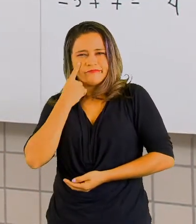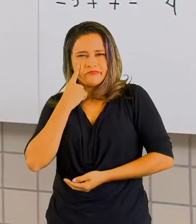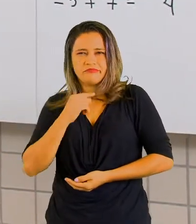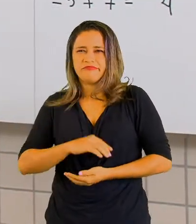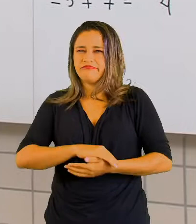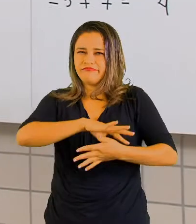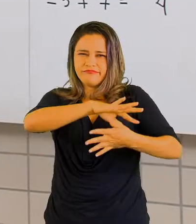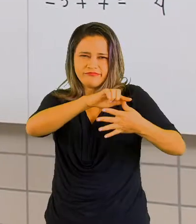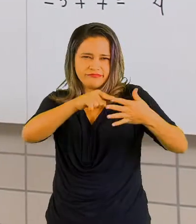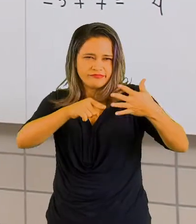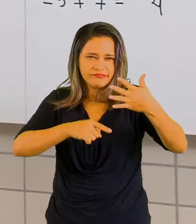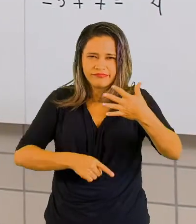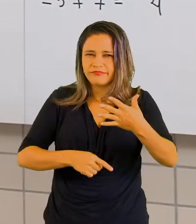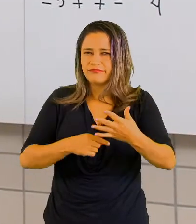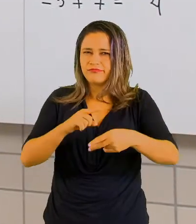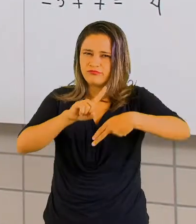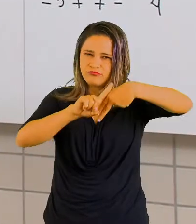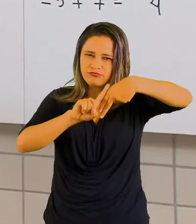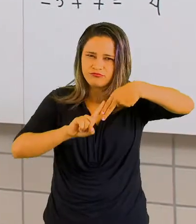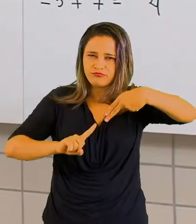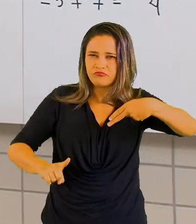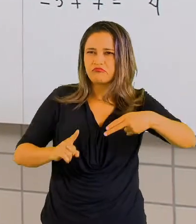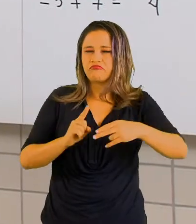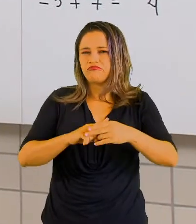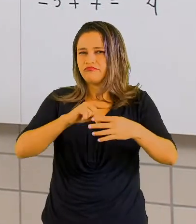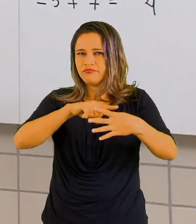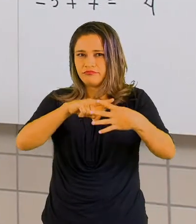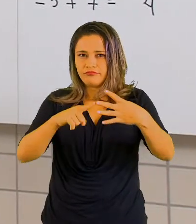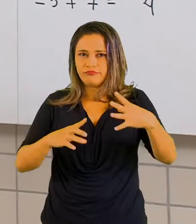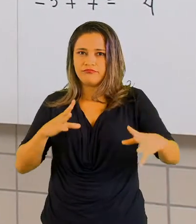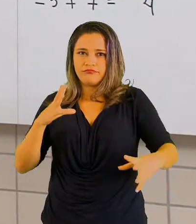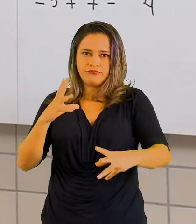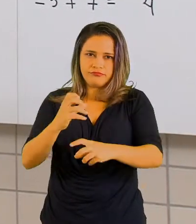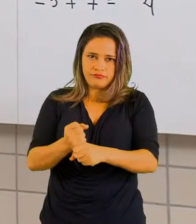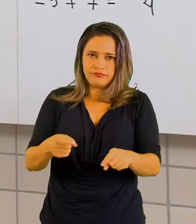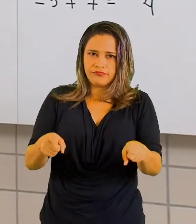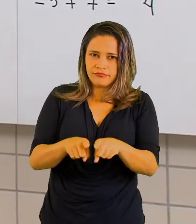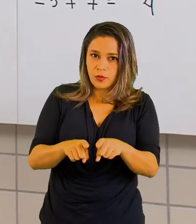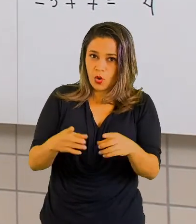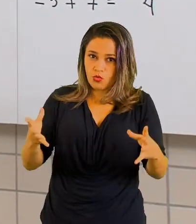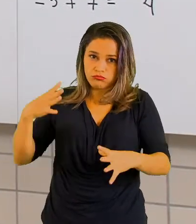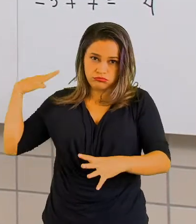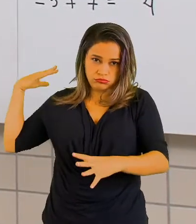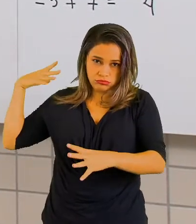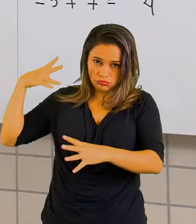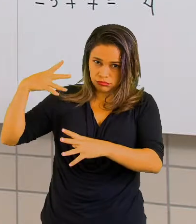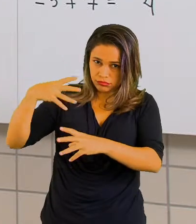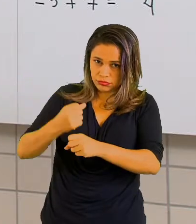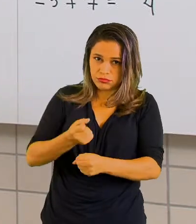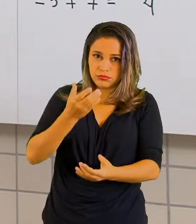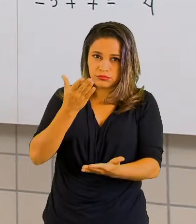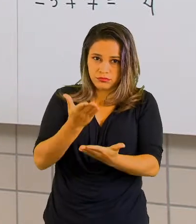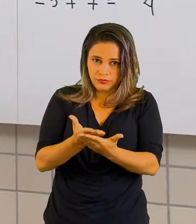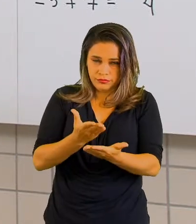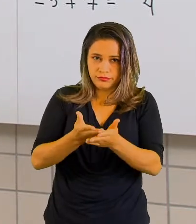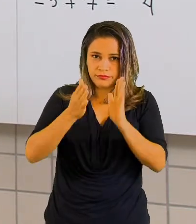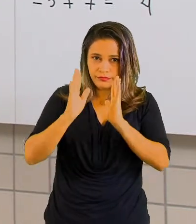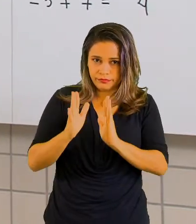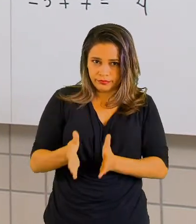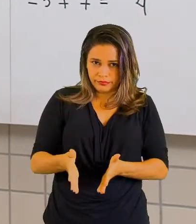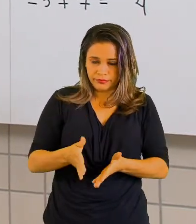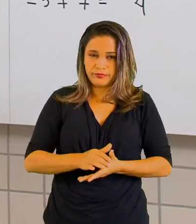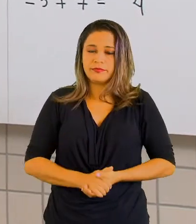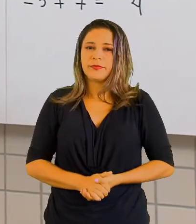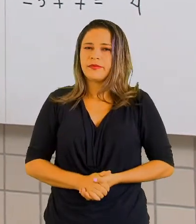números inteiros, trabalhamos algumas operações. Hoje nós vamos fazer uma pequena revisão sobre o que já foi trabalhado e vamos